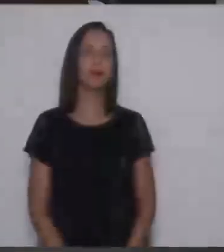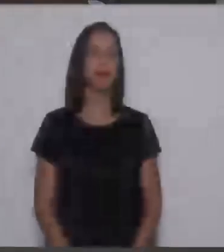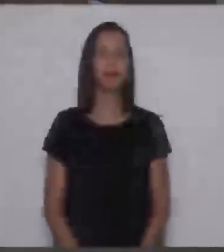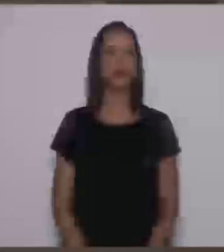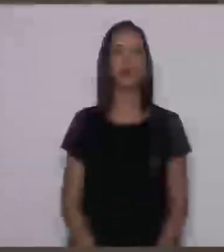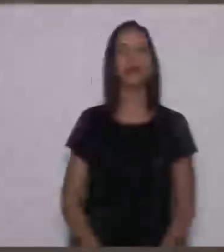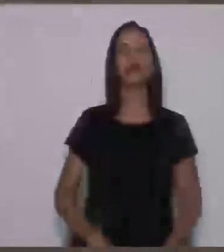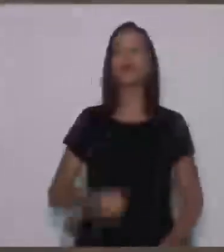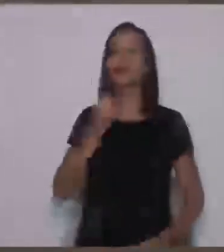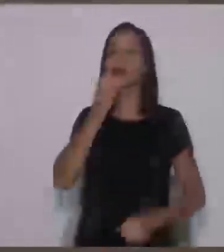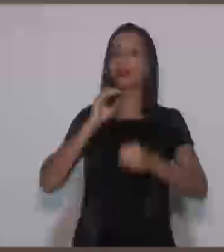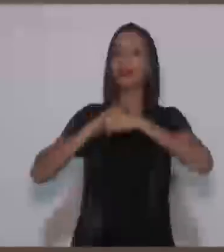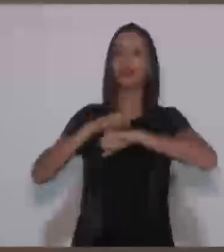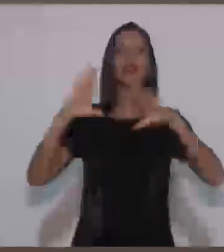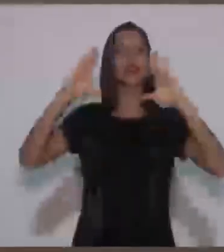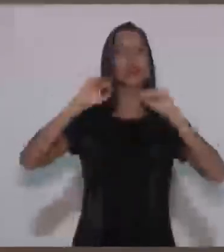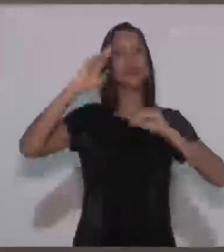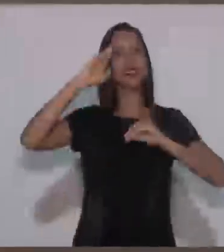Boa noite, senhor presidente, senhoras